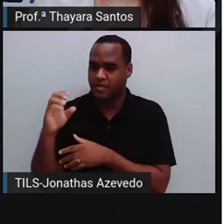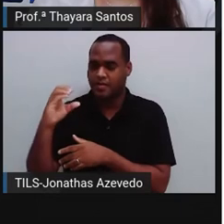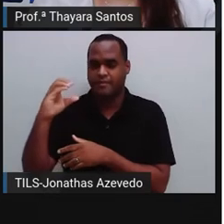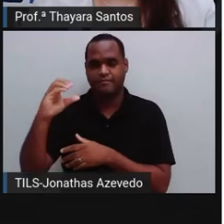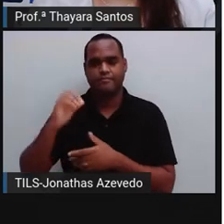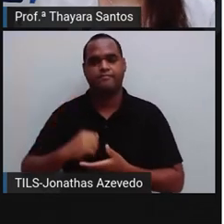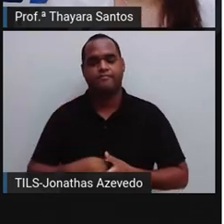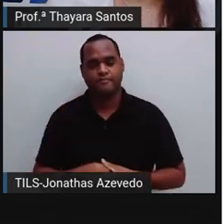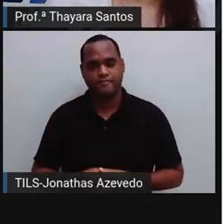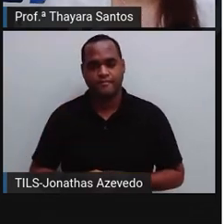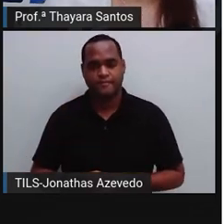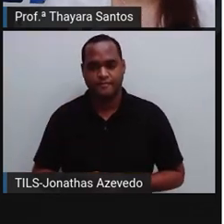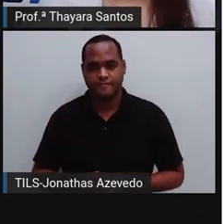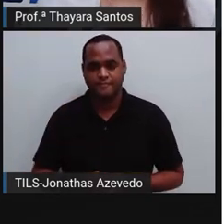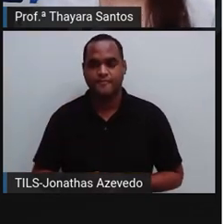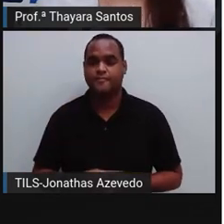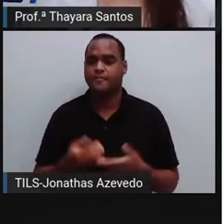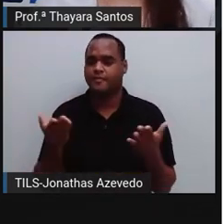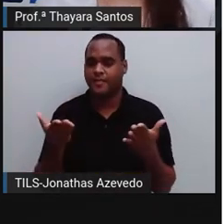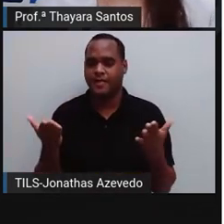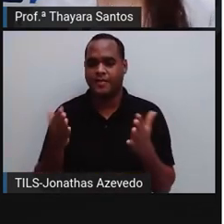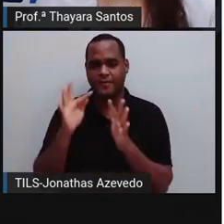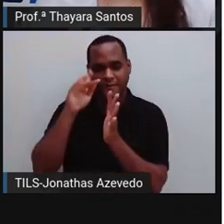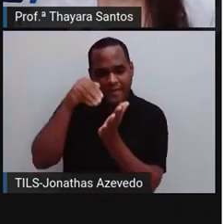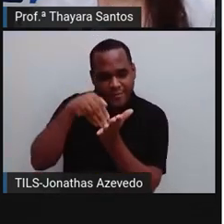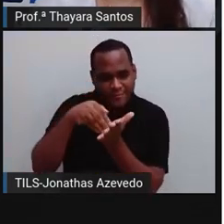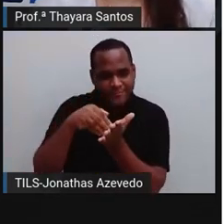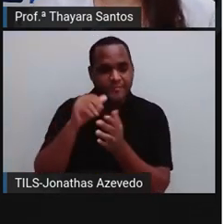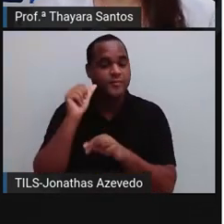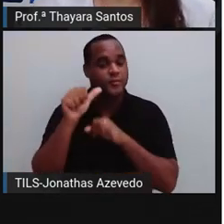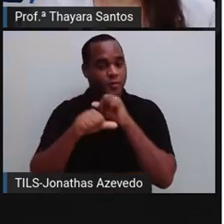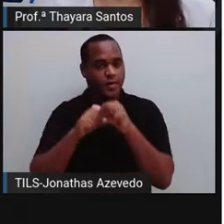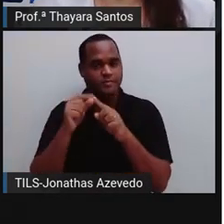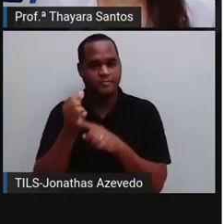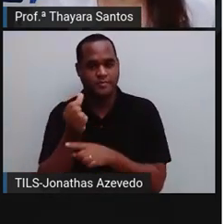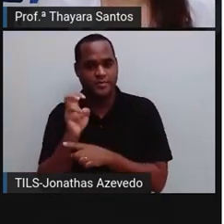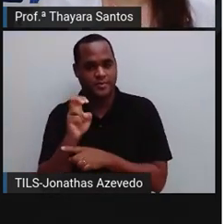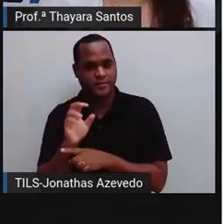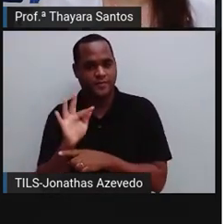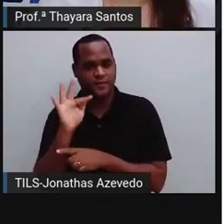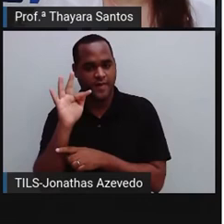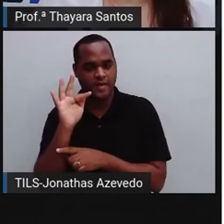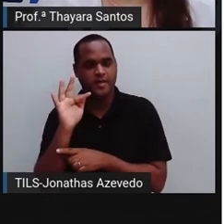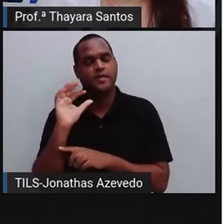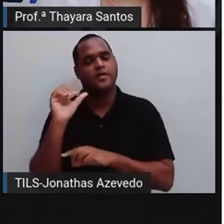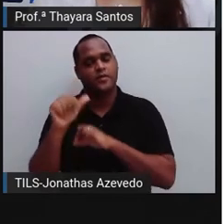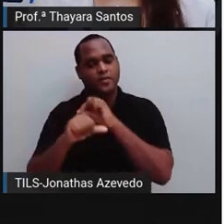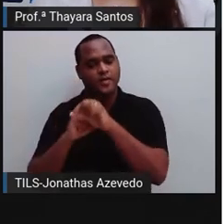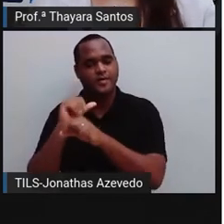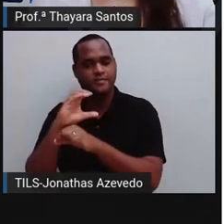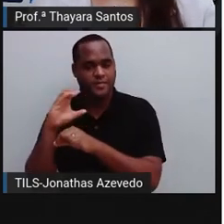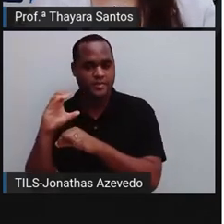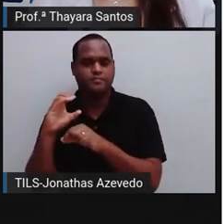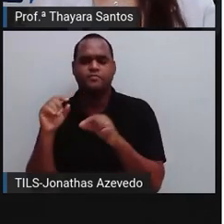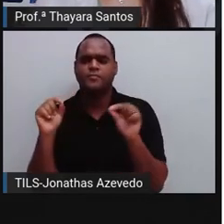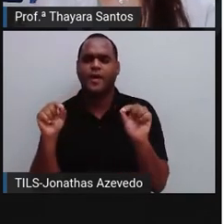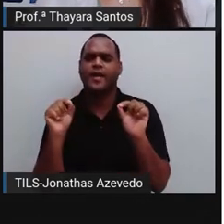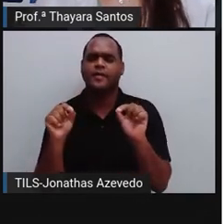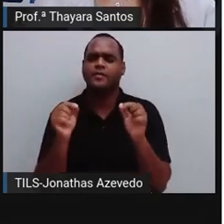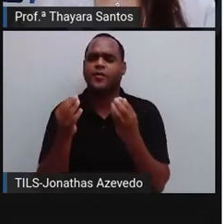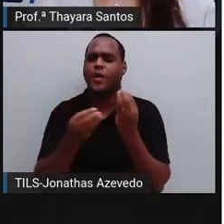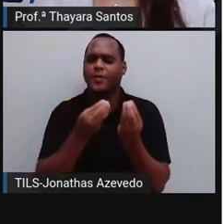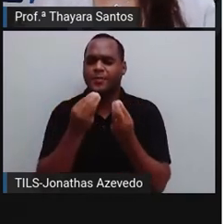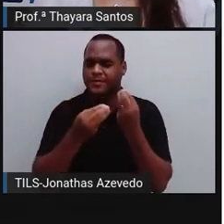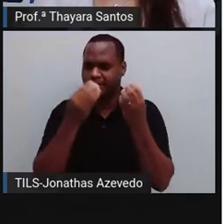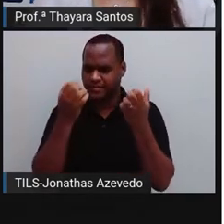43,15 graus Celsius. Agora, por último, transformar 65 graus Fahrenheit em graus Celsius.